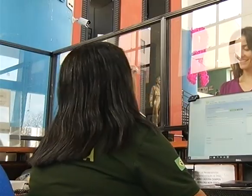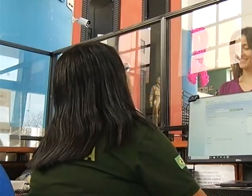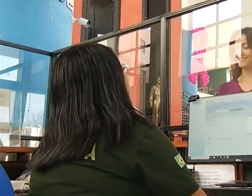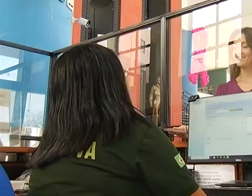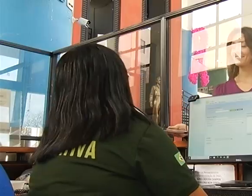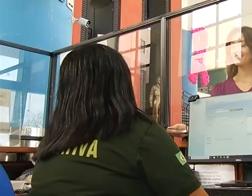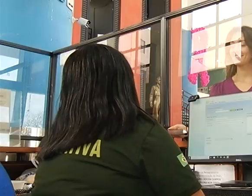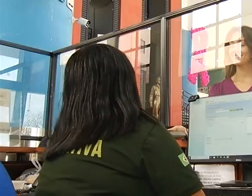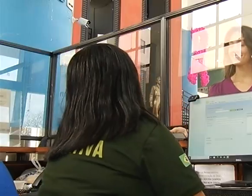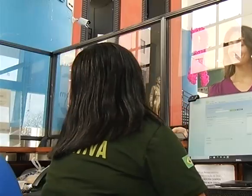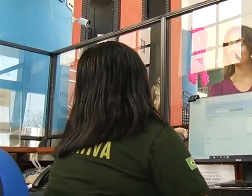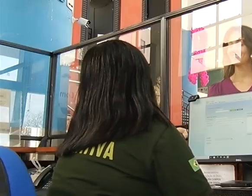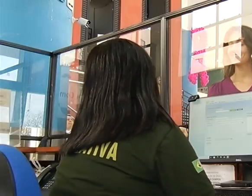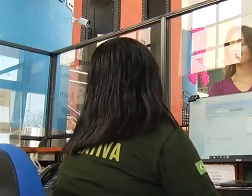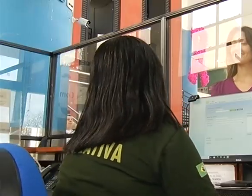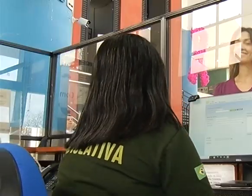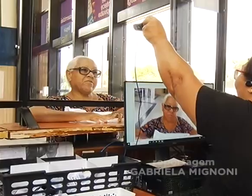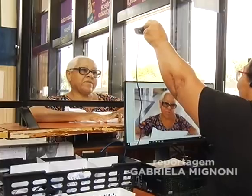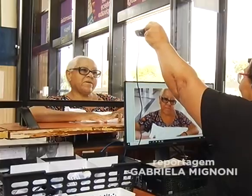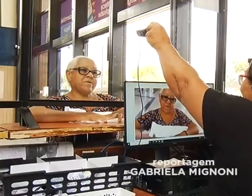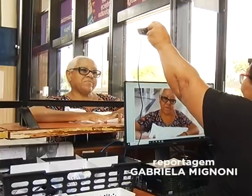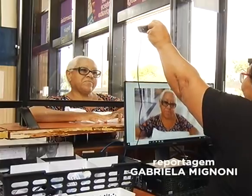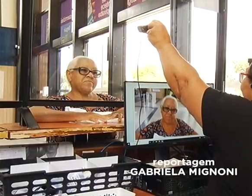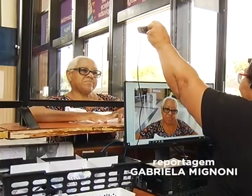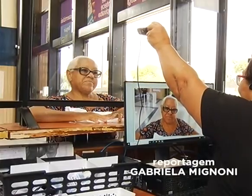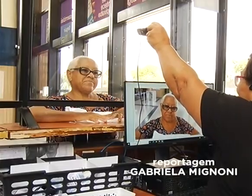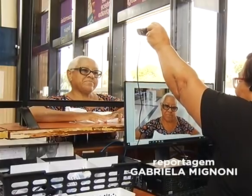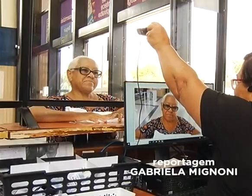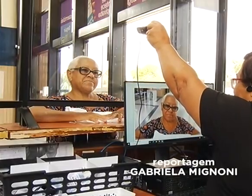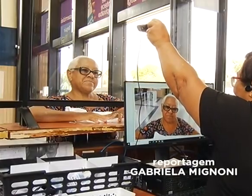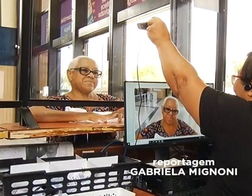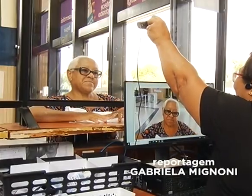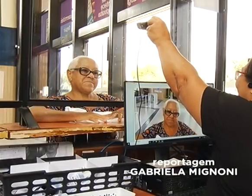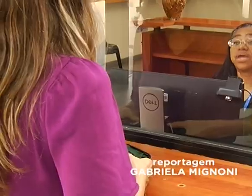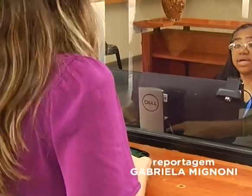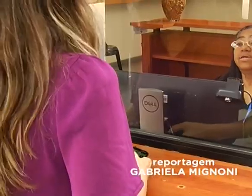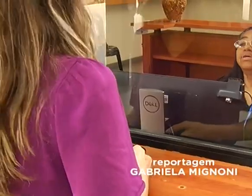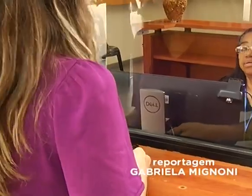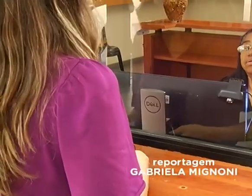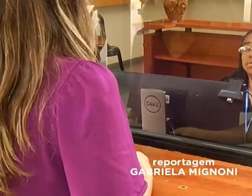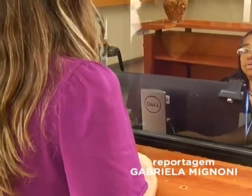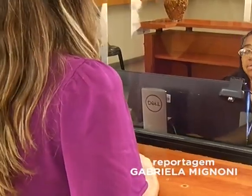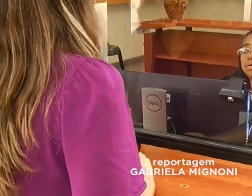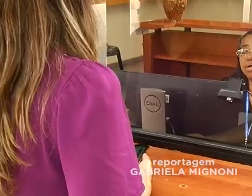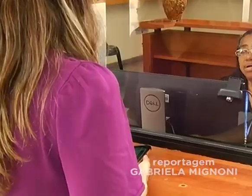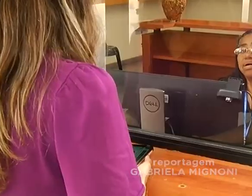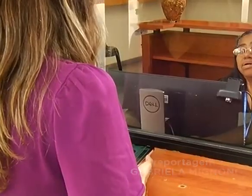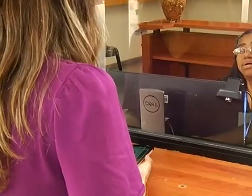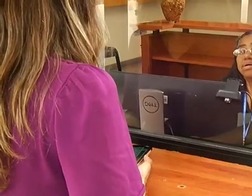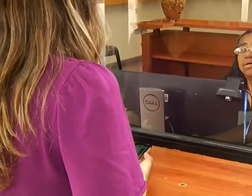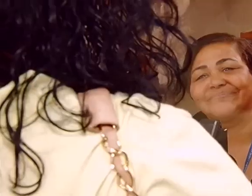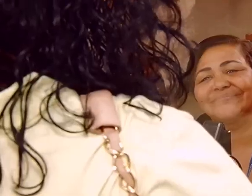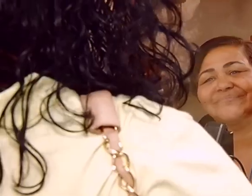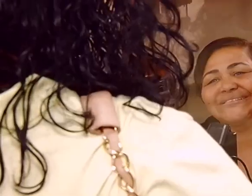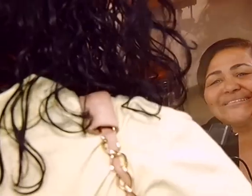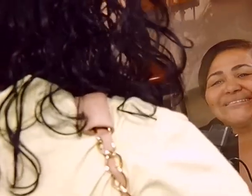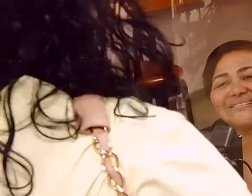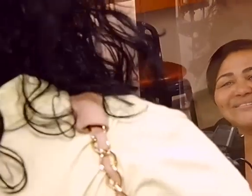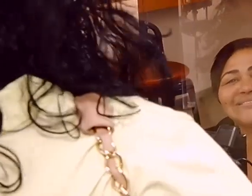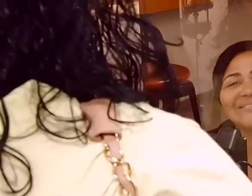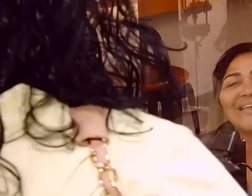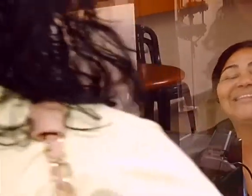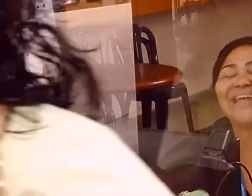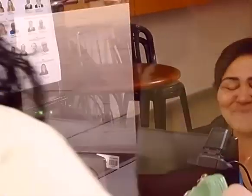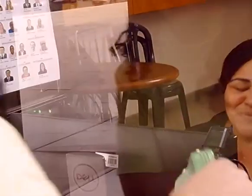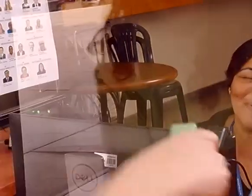Quem chega na Assembleia Legislativa do Espírito Santo chega na Casa do Povo. É assim que Alzira e Cristina enxergam